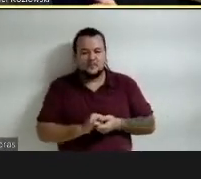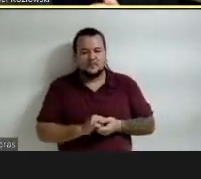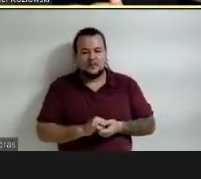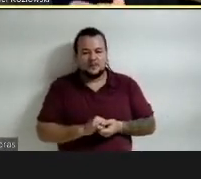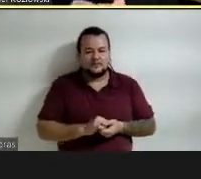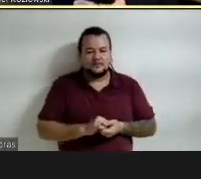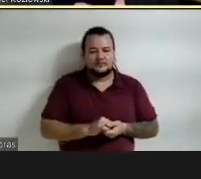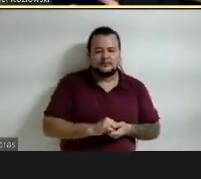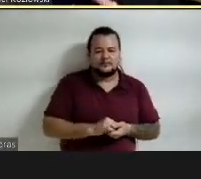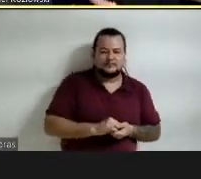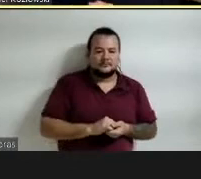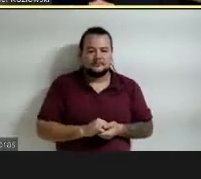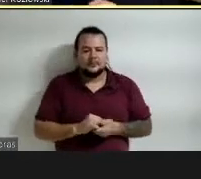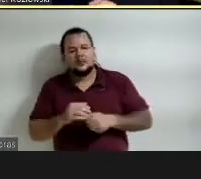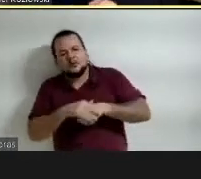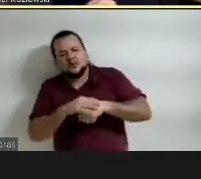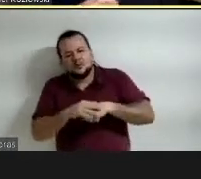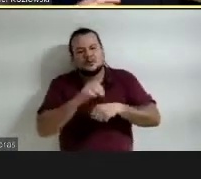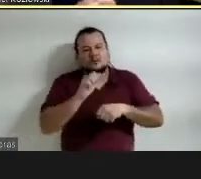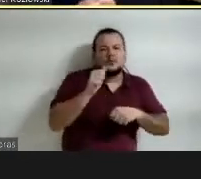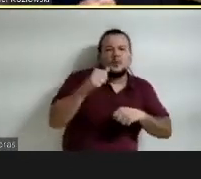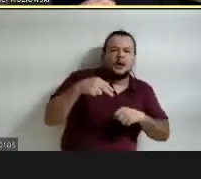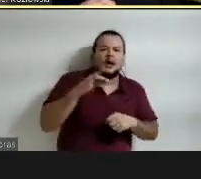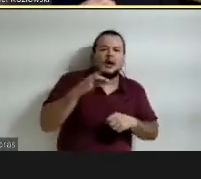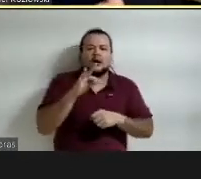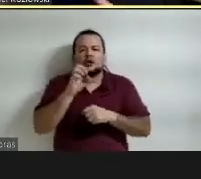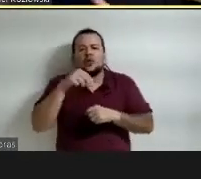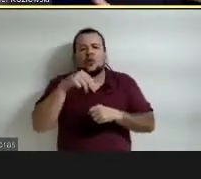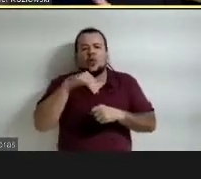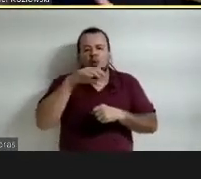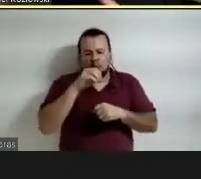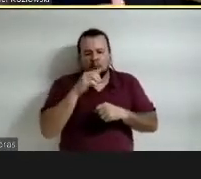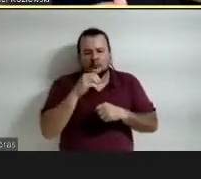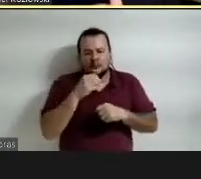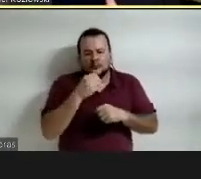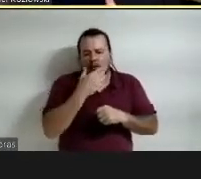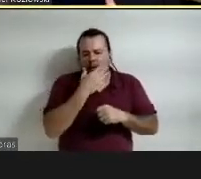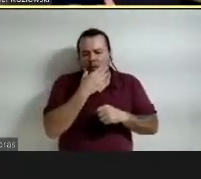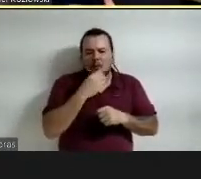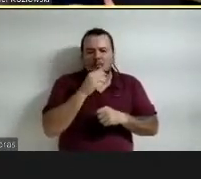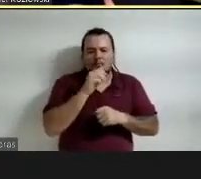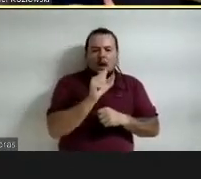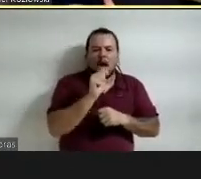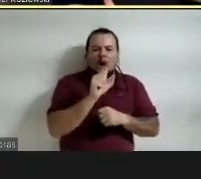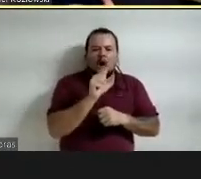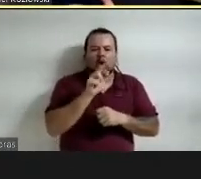a gente conversou com Antônio Donato Nobre, que é um agrônomo sensacional,